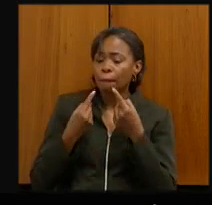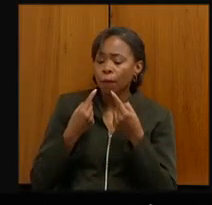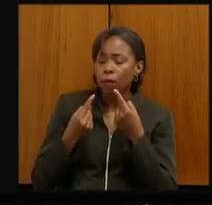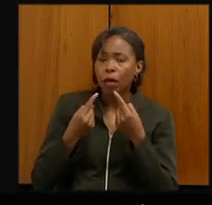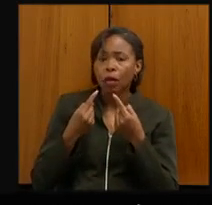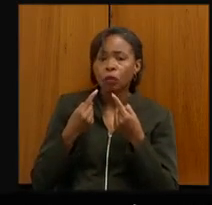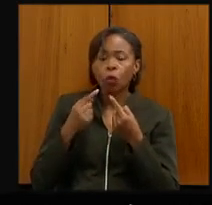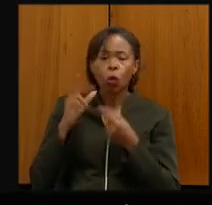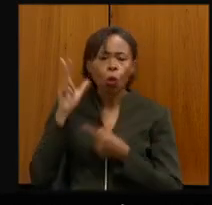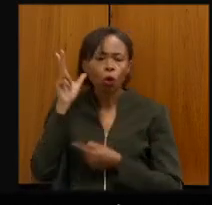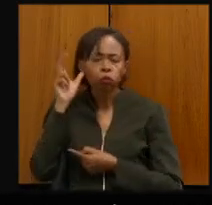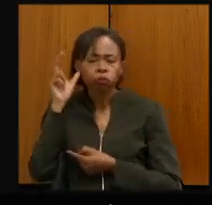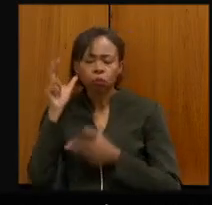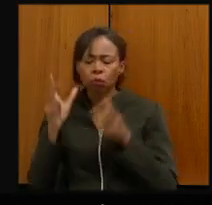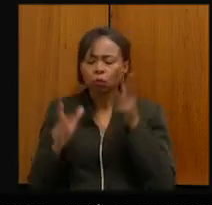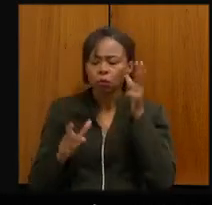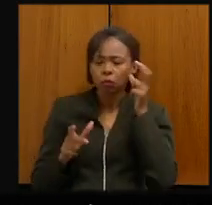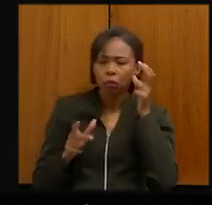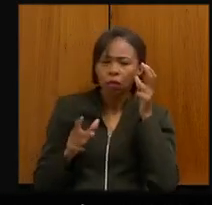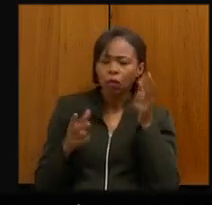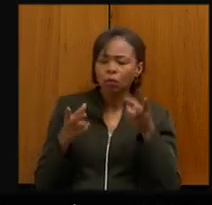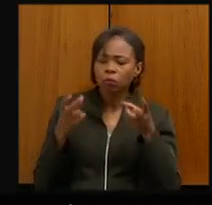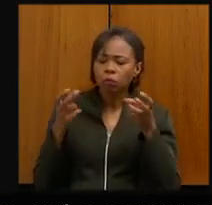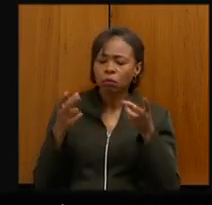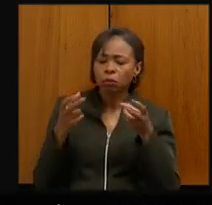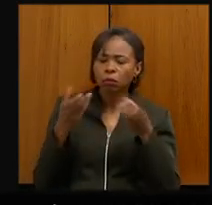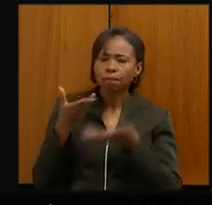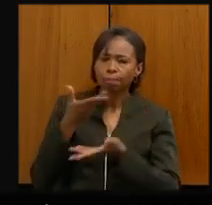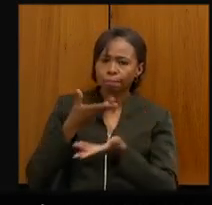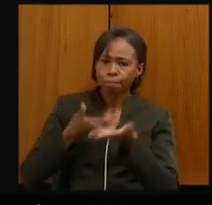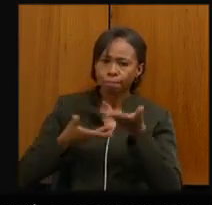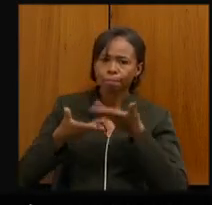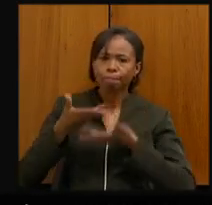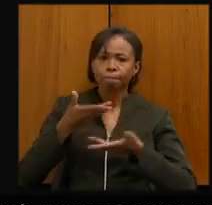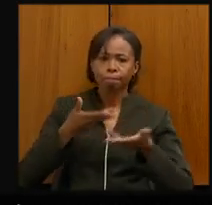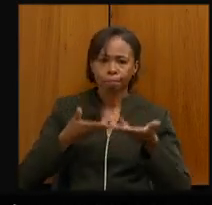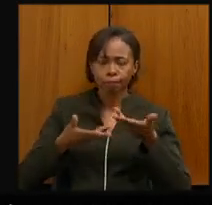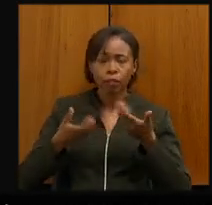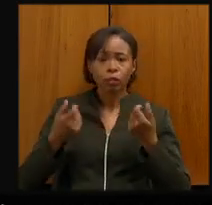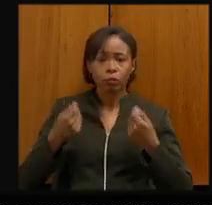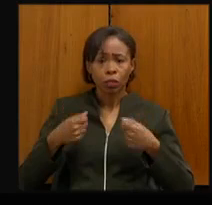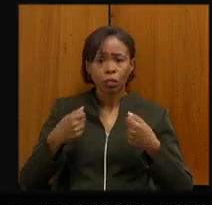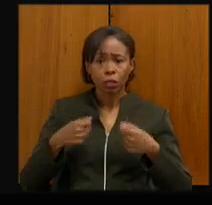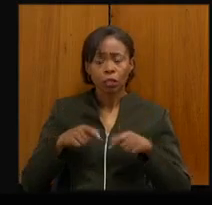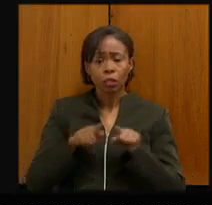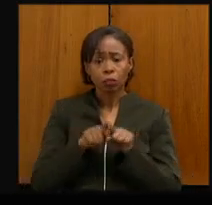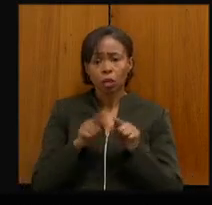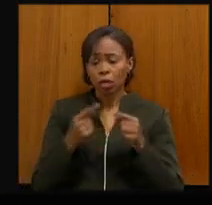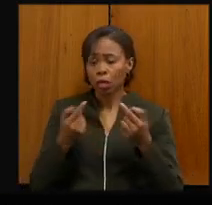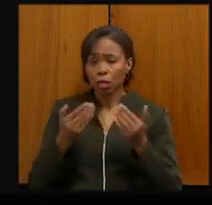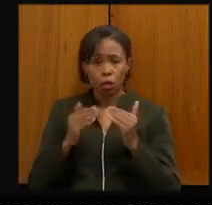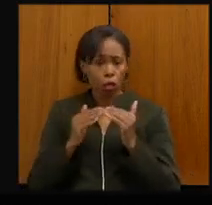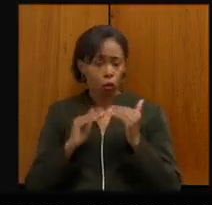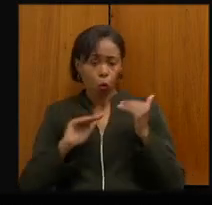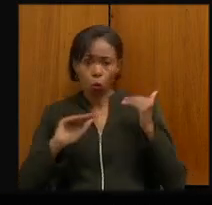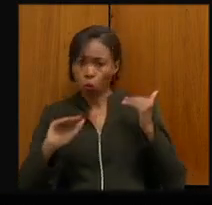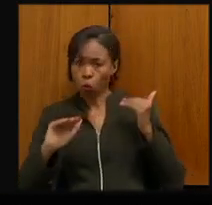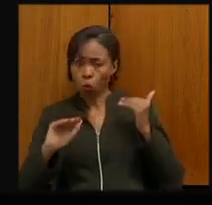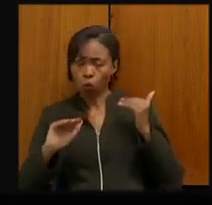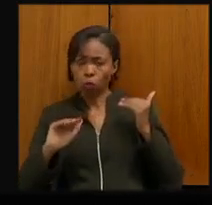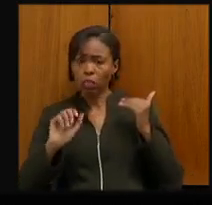ouvir né E até a possibilidade né de contrapor né É as